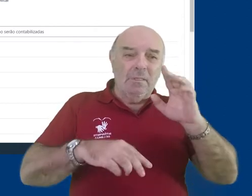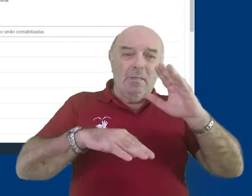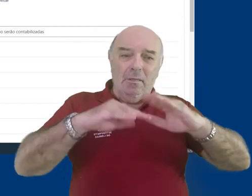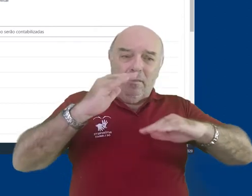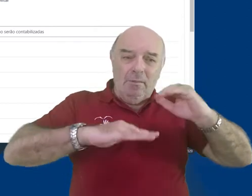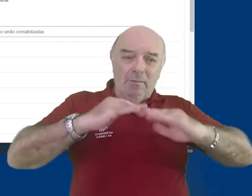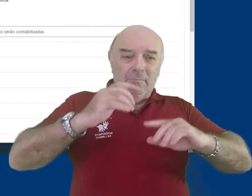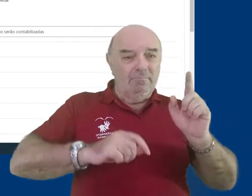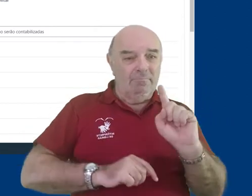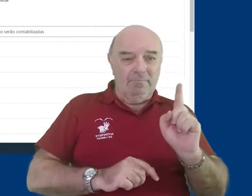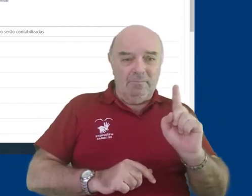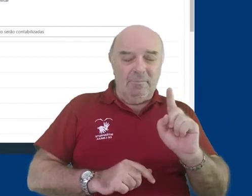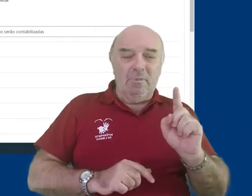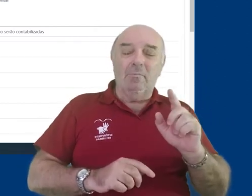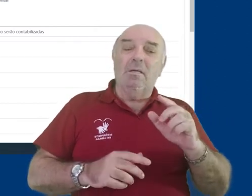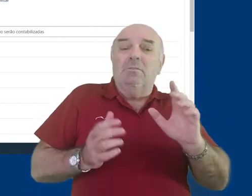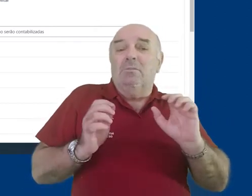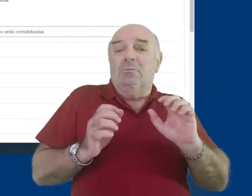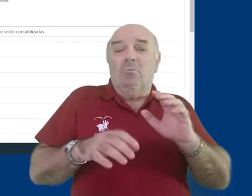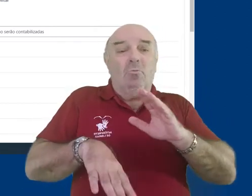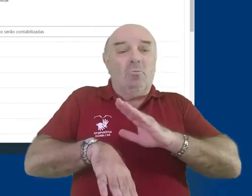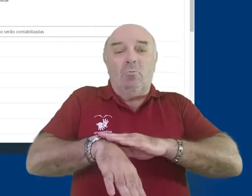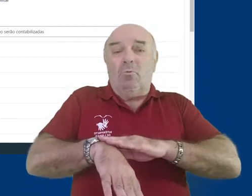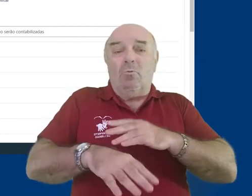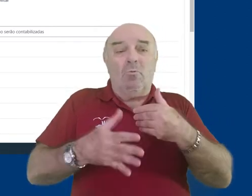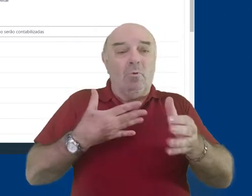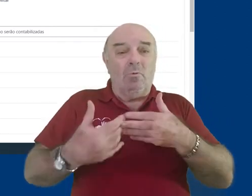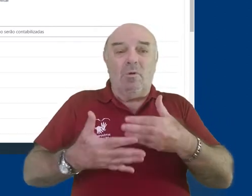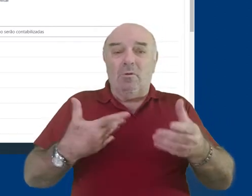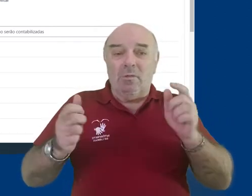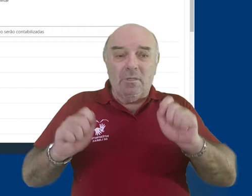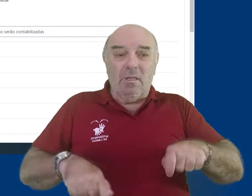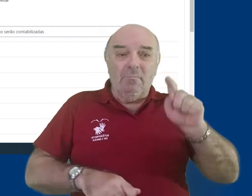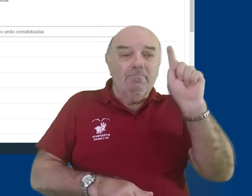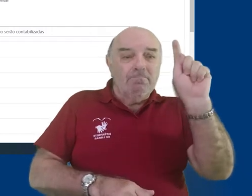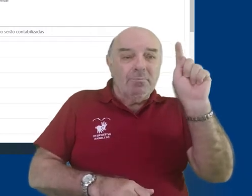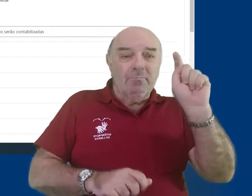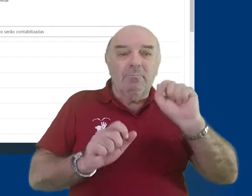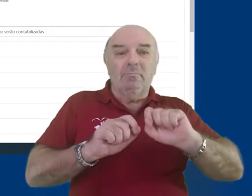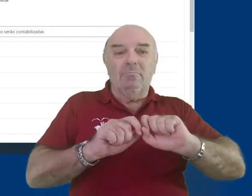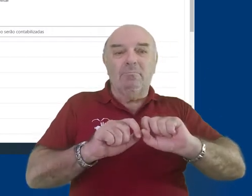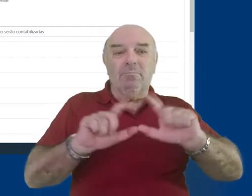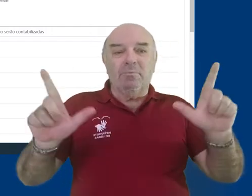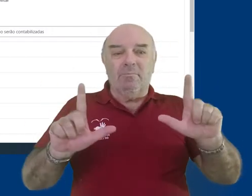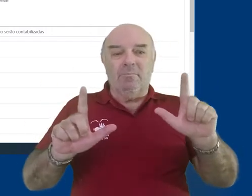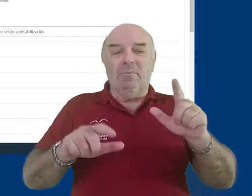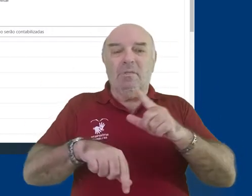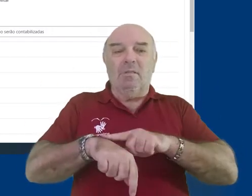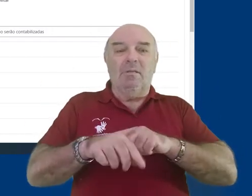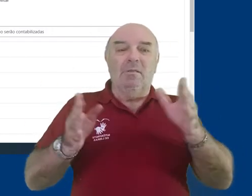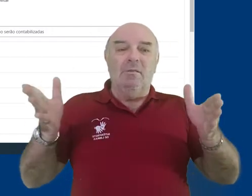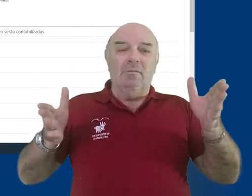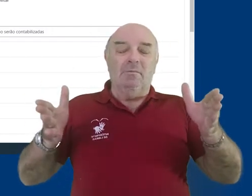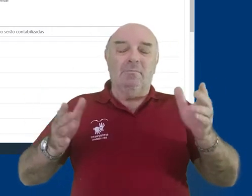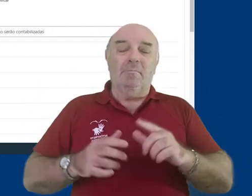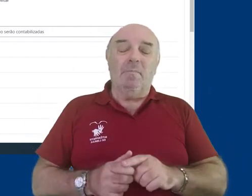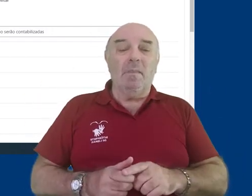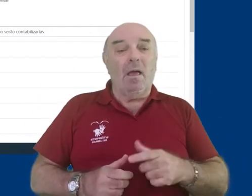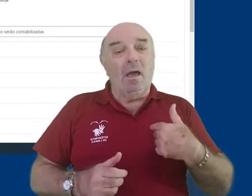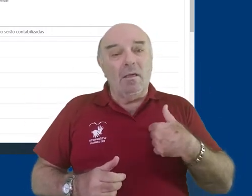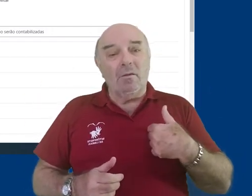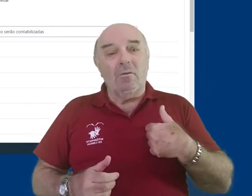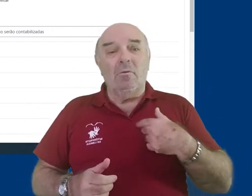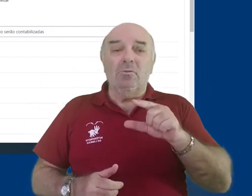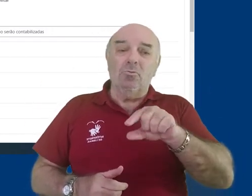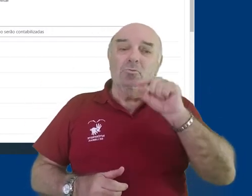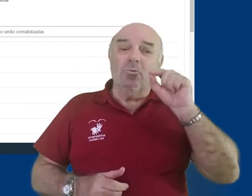que o questionário pode ser acessado a qualquer momento neste caso. Quando o tempo expirar, eu posso escolher qual será